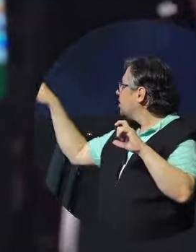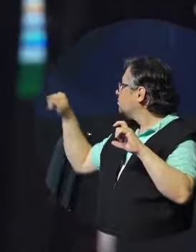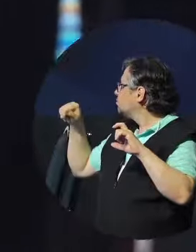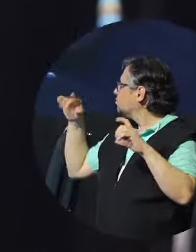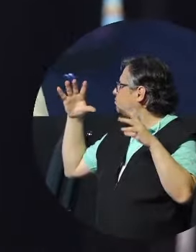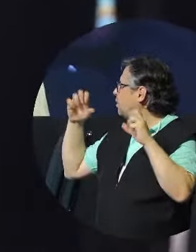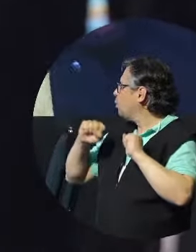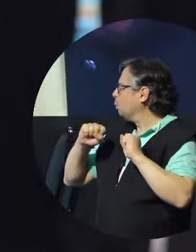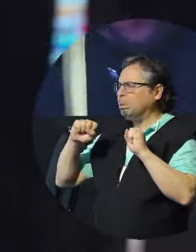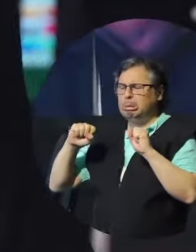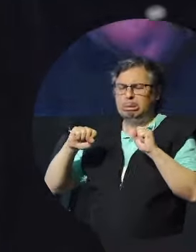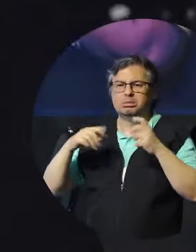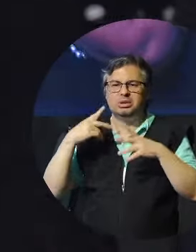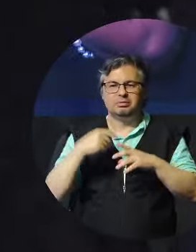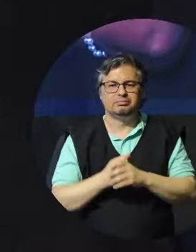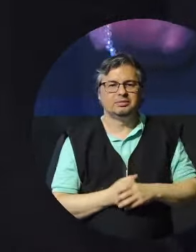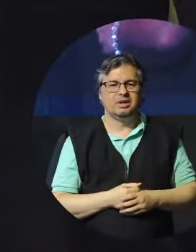1000@70.